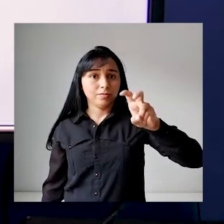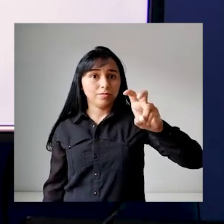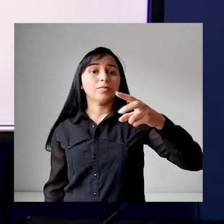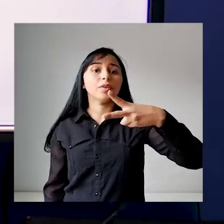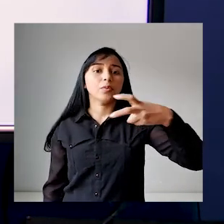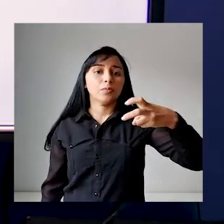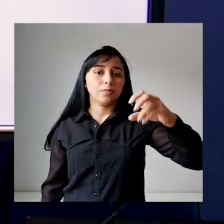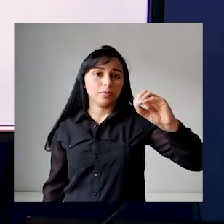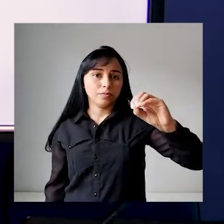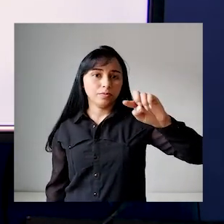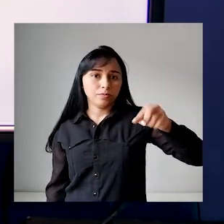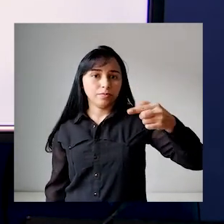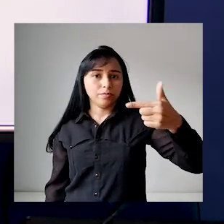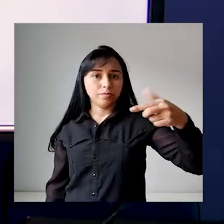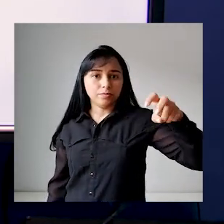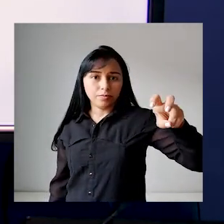0,25.